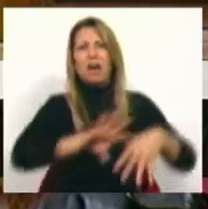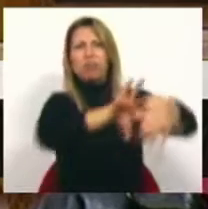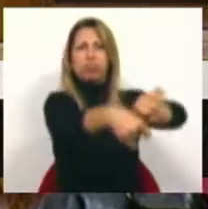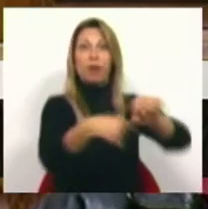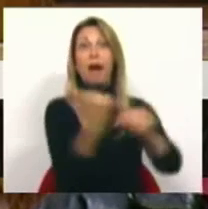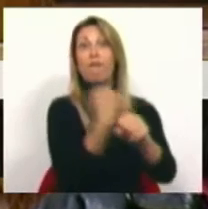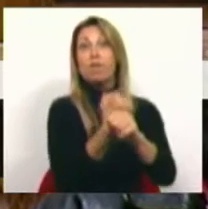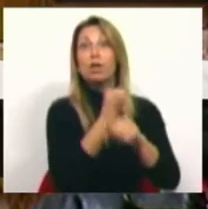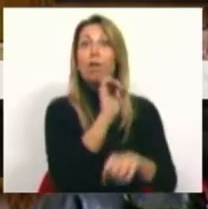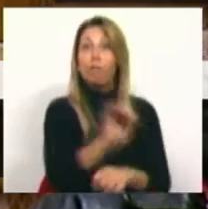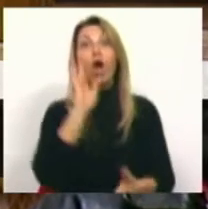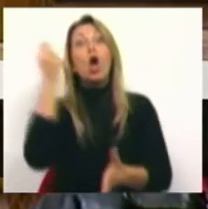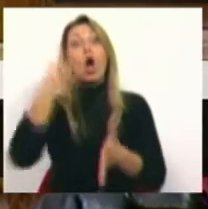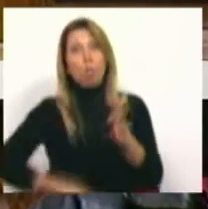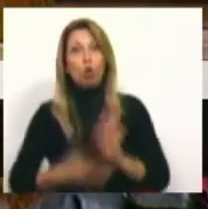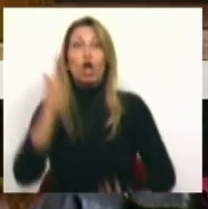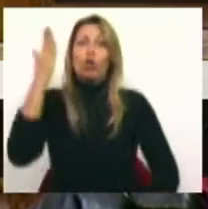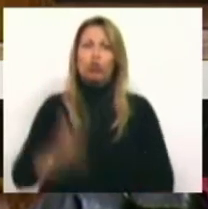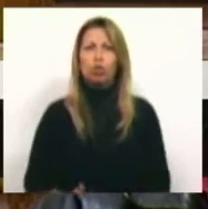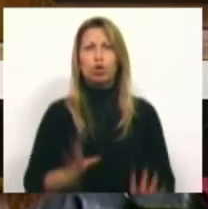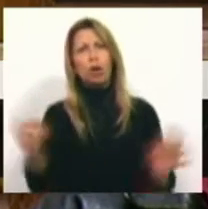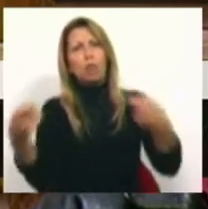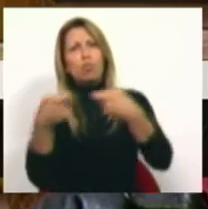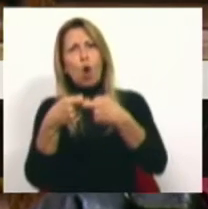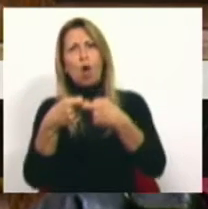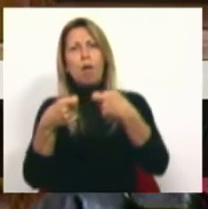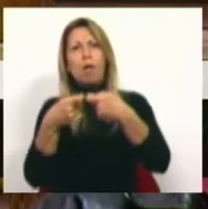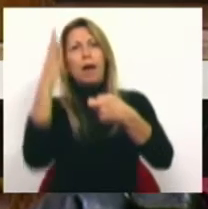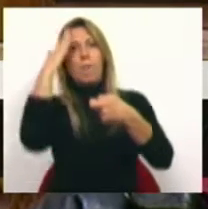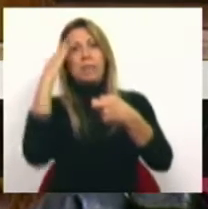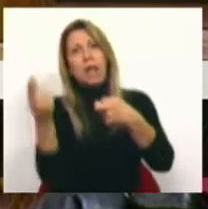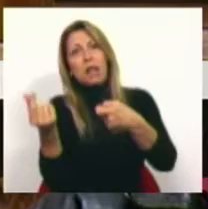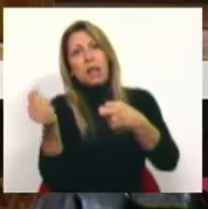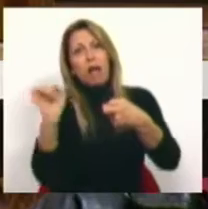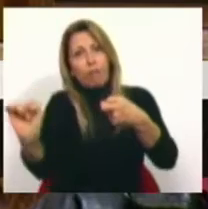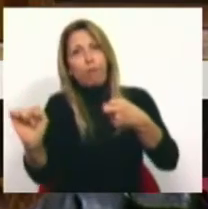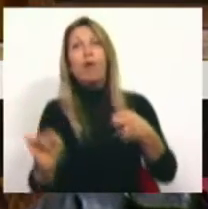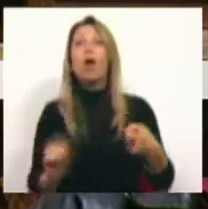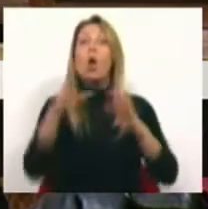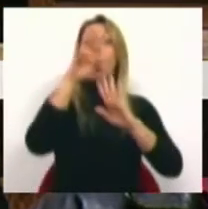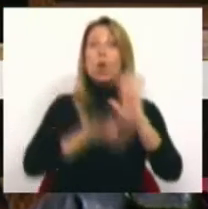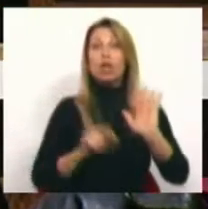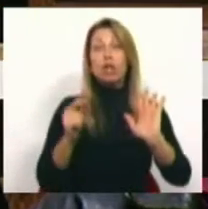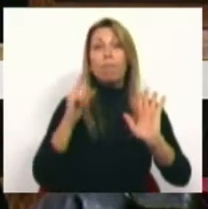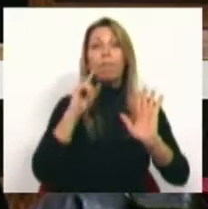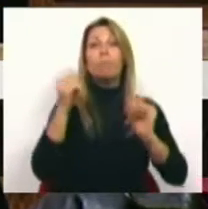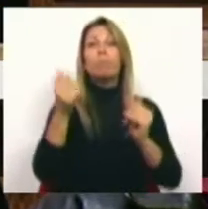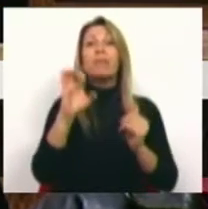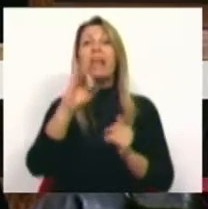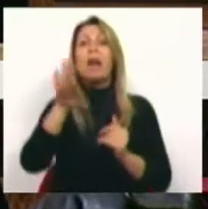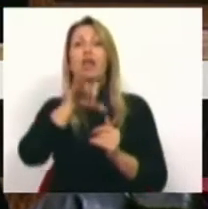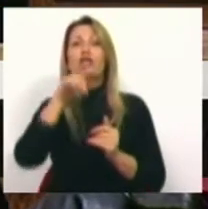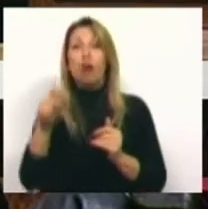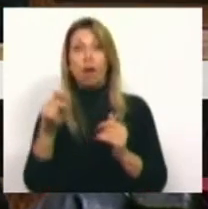justas e proporcionais à capacidade contributiva, que o regime de caixa, por exemplo, seja um verdadeiro regime de